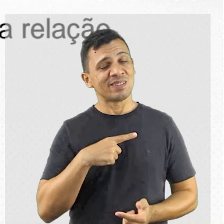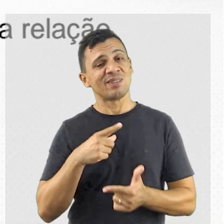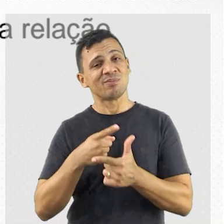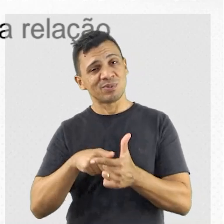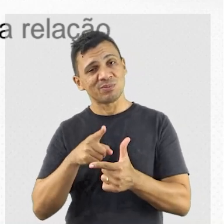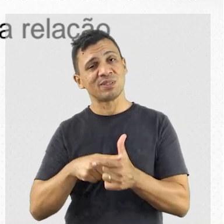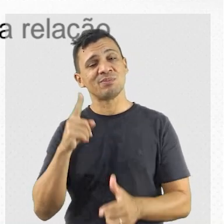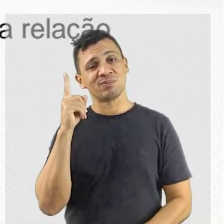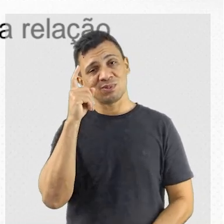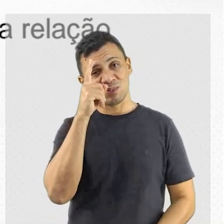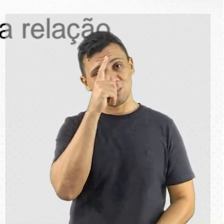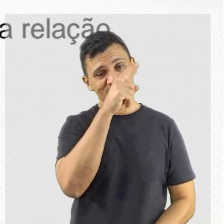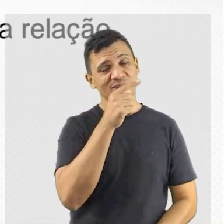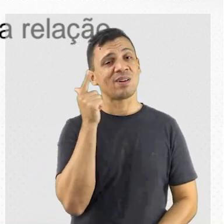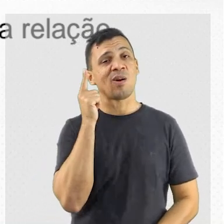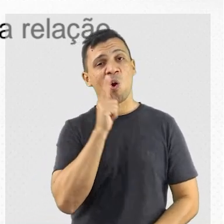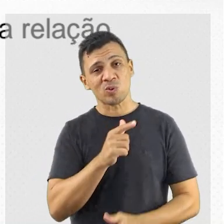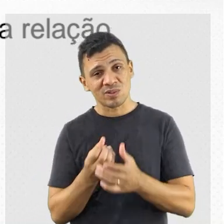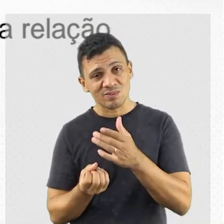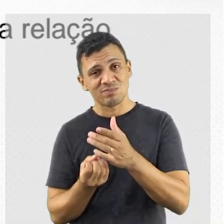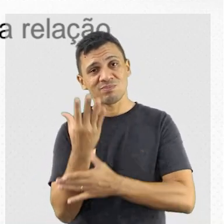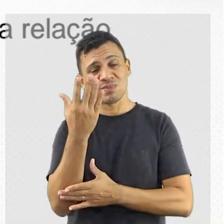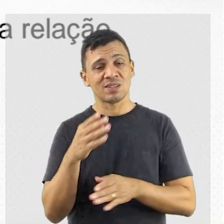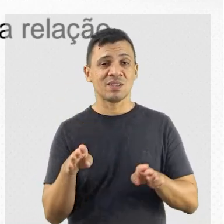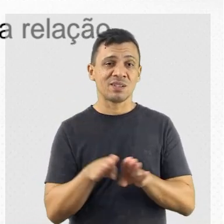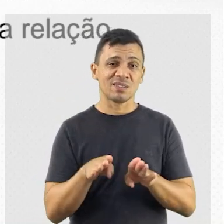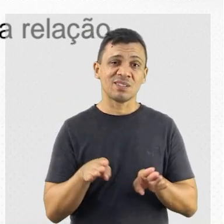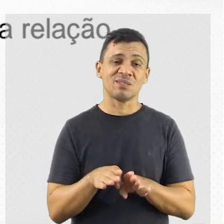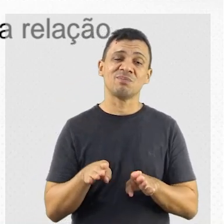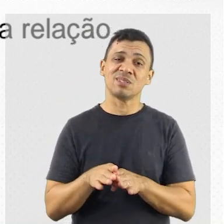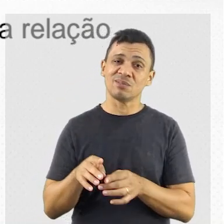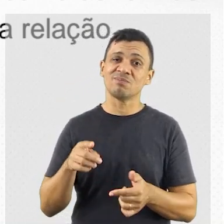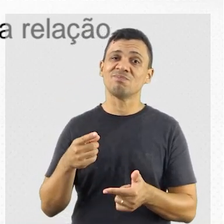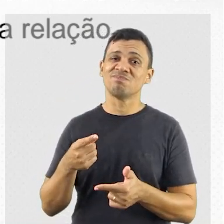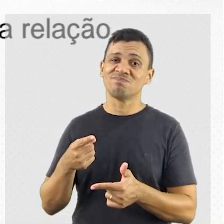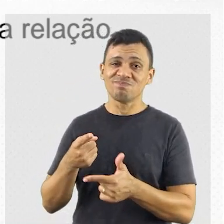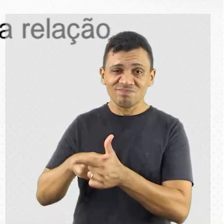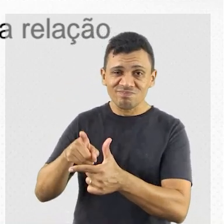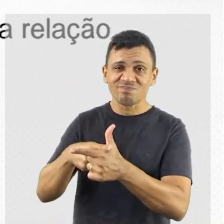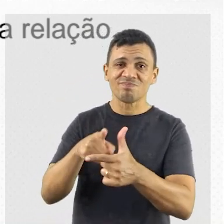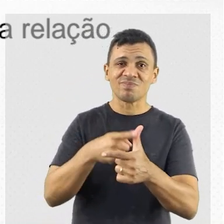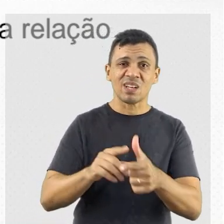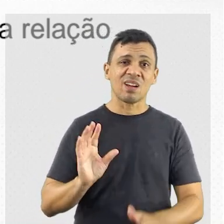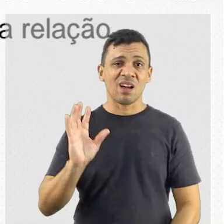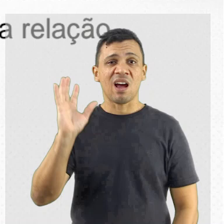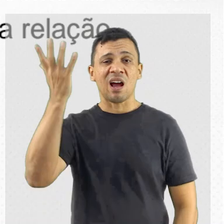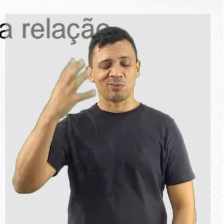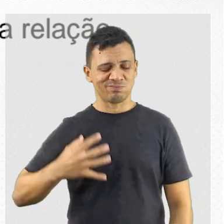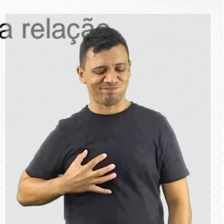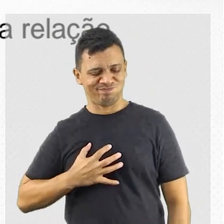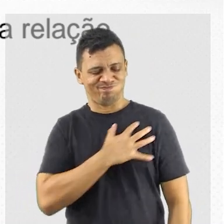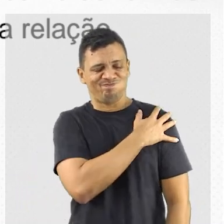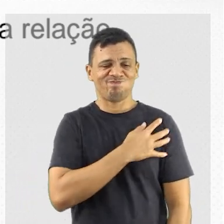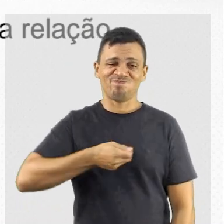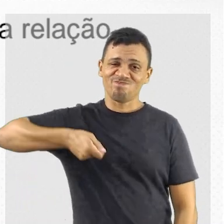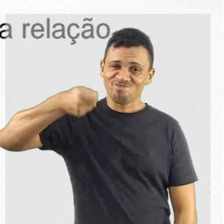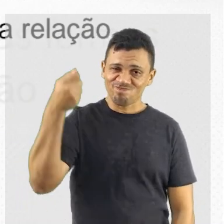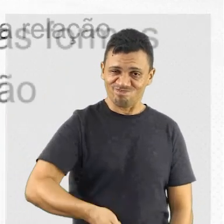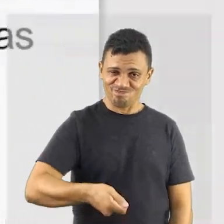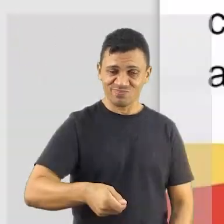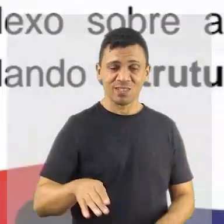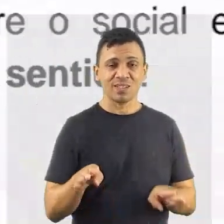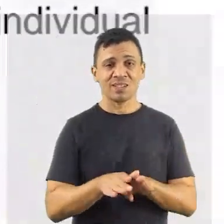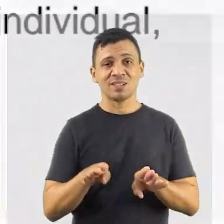de dominação, que tem a ver com os indivíduos e as instituições tentando exercer dominação uns sobre os outros.